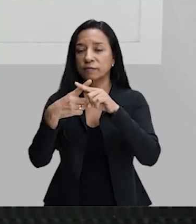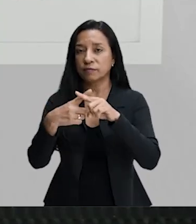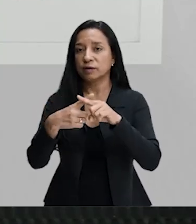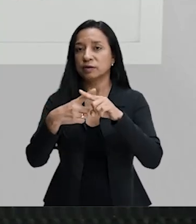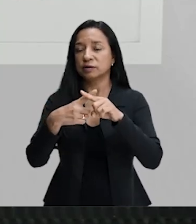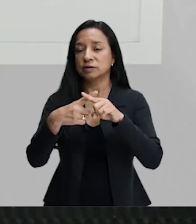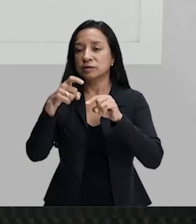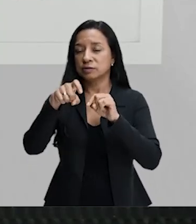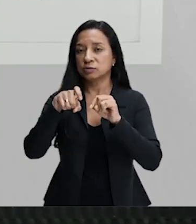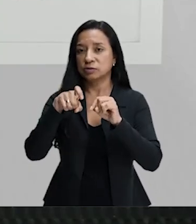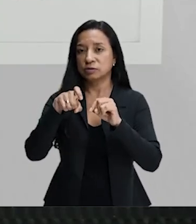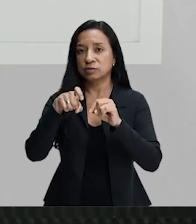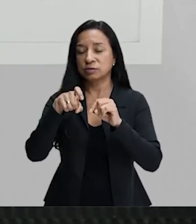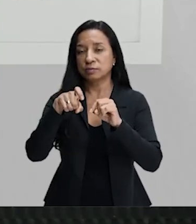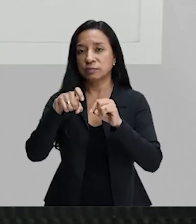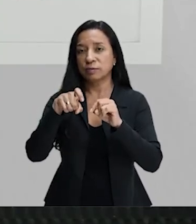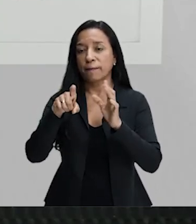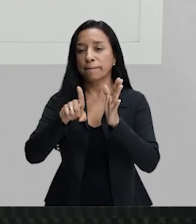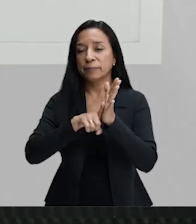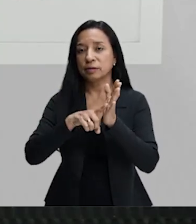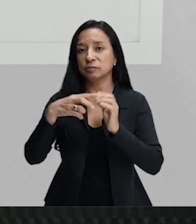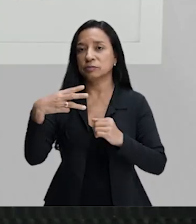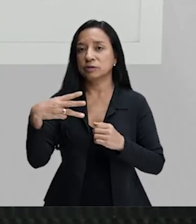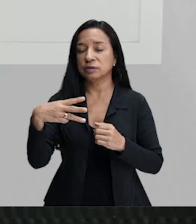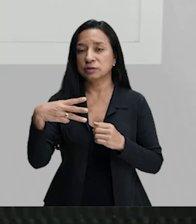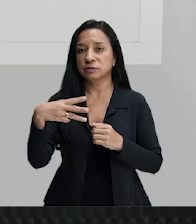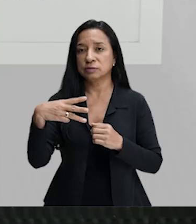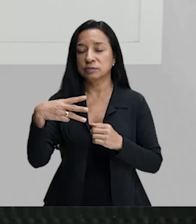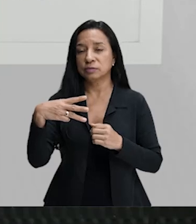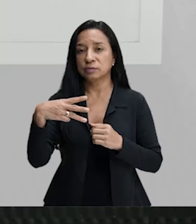multiplicado por x menos 3,